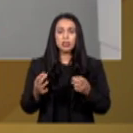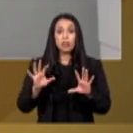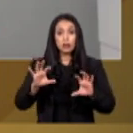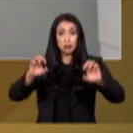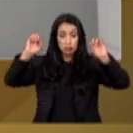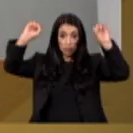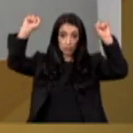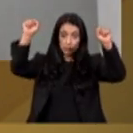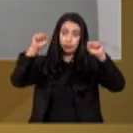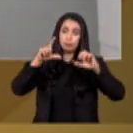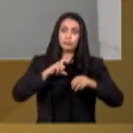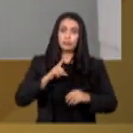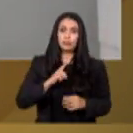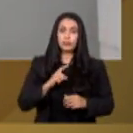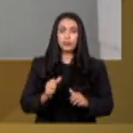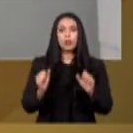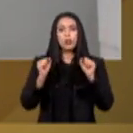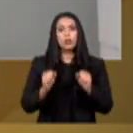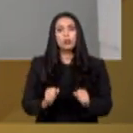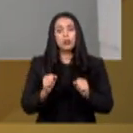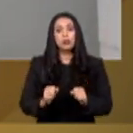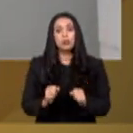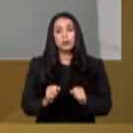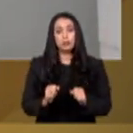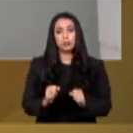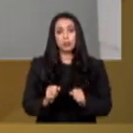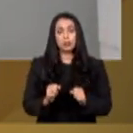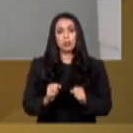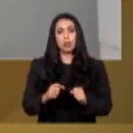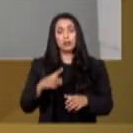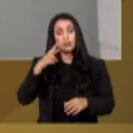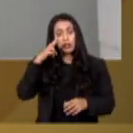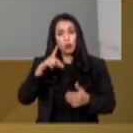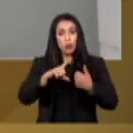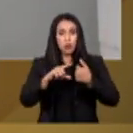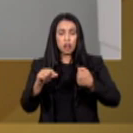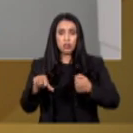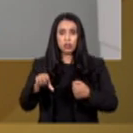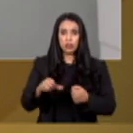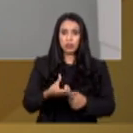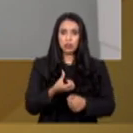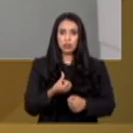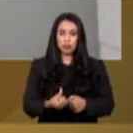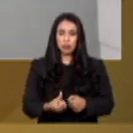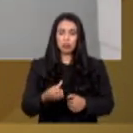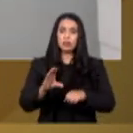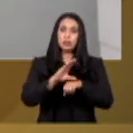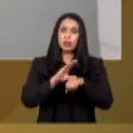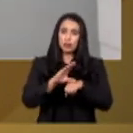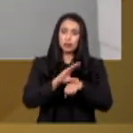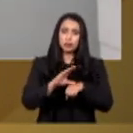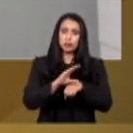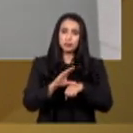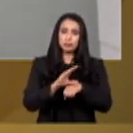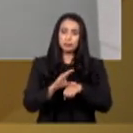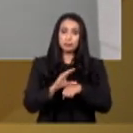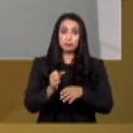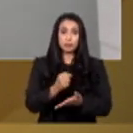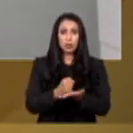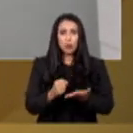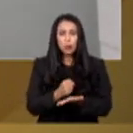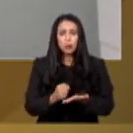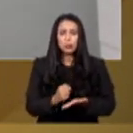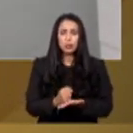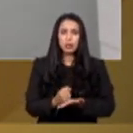tribunais italianos assim com joão uma região os governos conforme previsão do artigo 36 da constituição federal com base